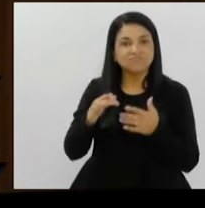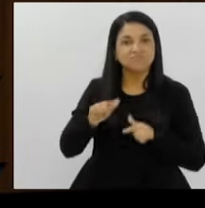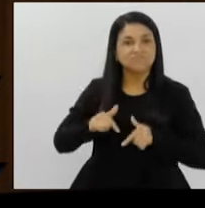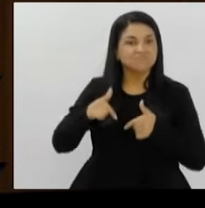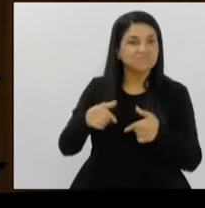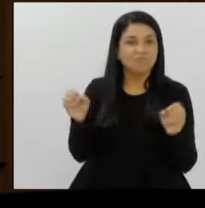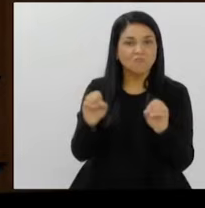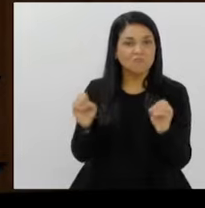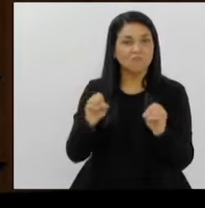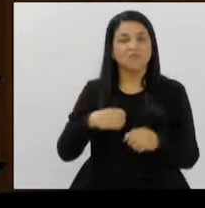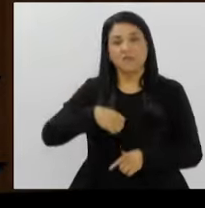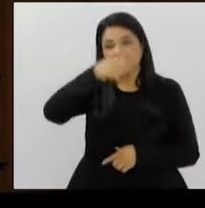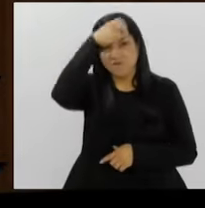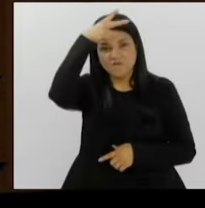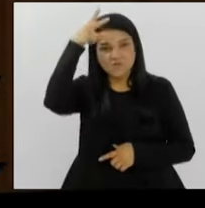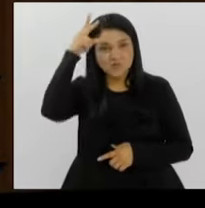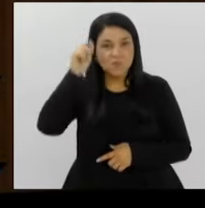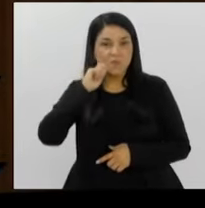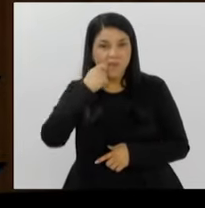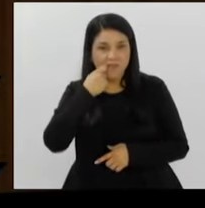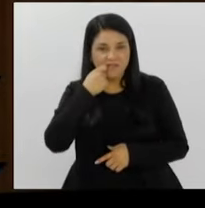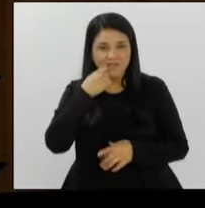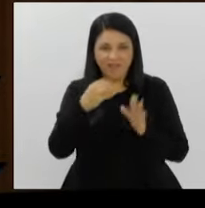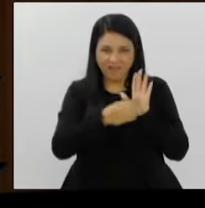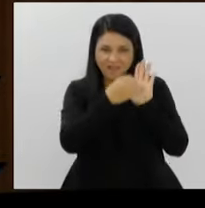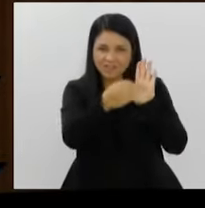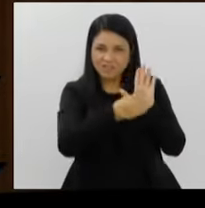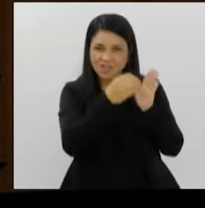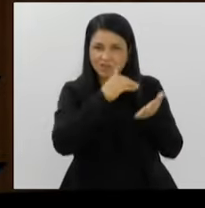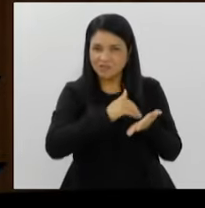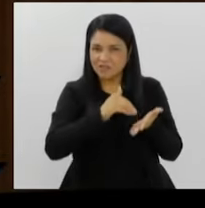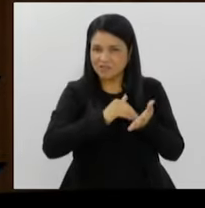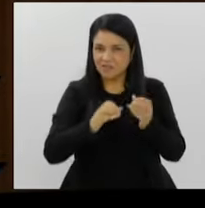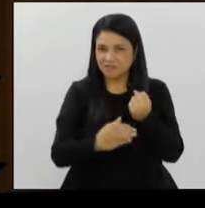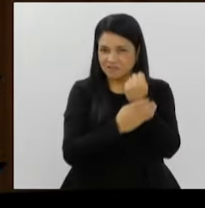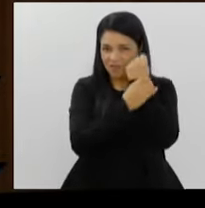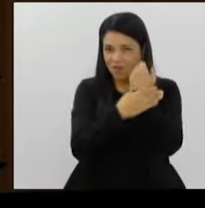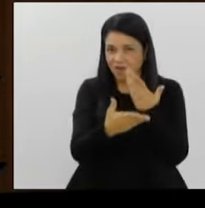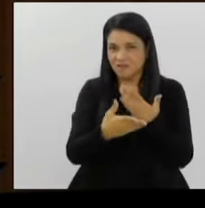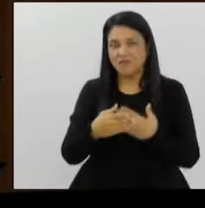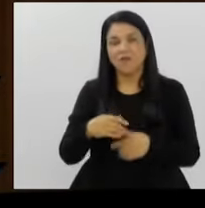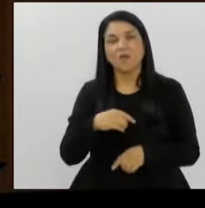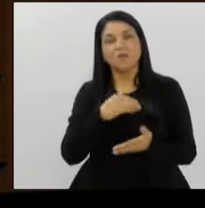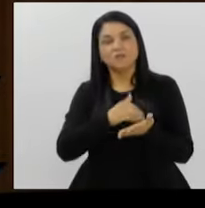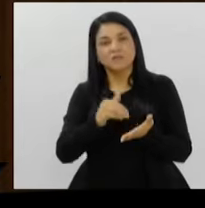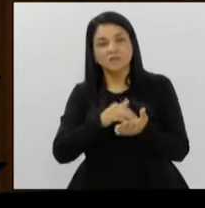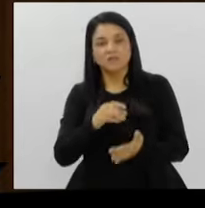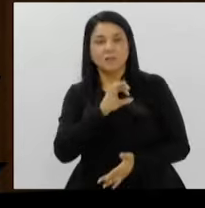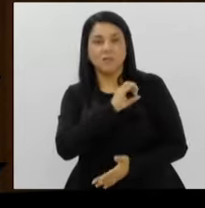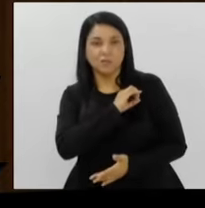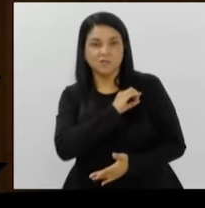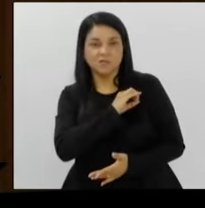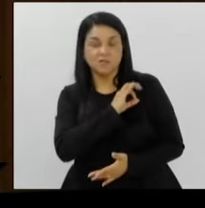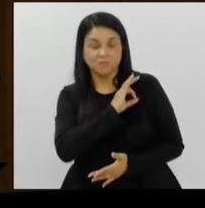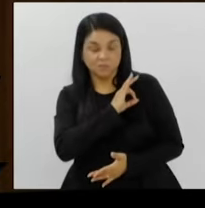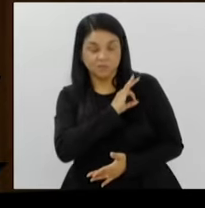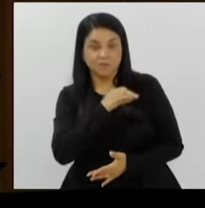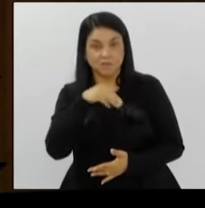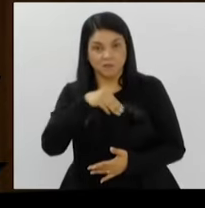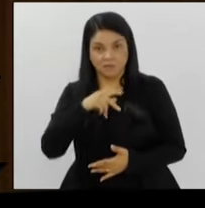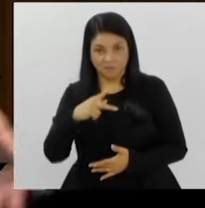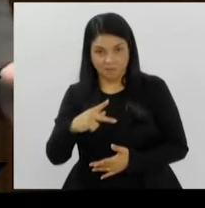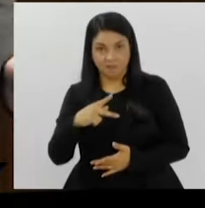do senhor Eduardo Paes, a qual falou que vai criticar o secretário de segurança, o secretário da Polícia Militar, o secretário da Polícia Civil, e critica o governador,